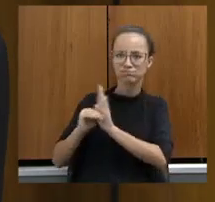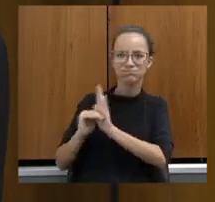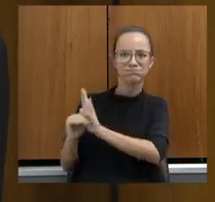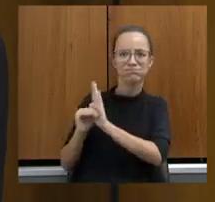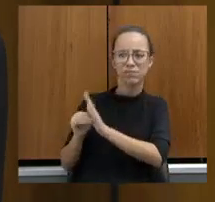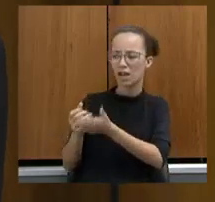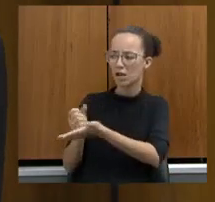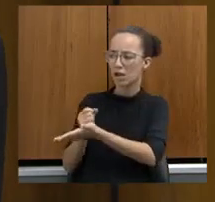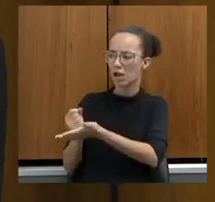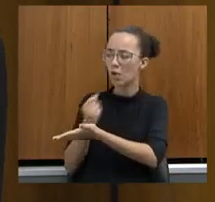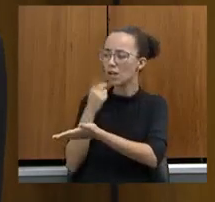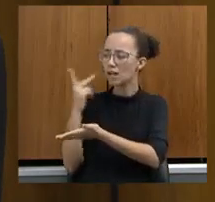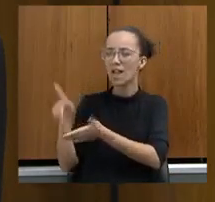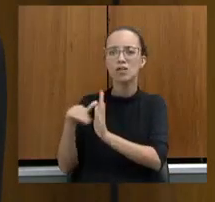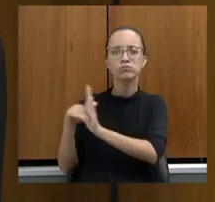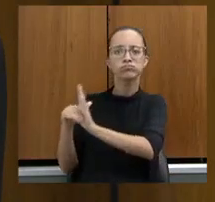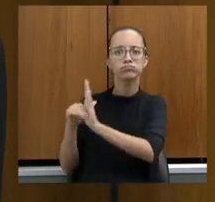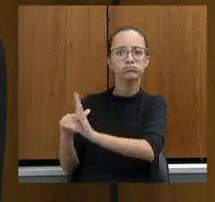doente